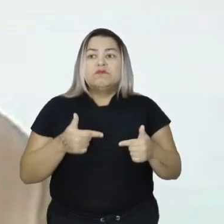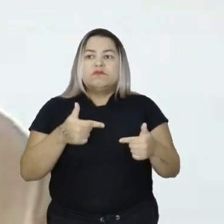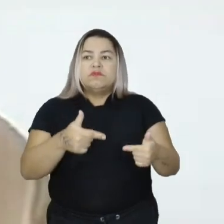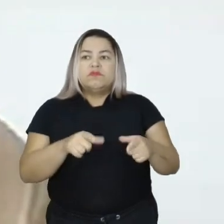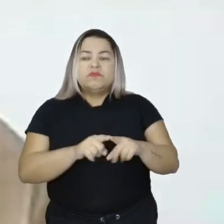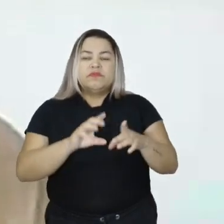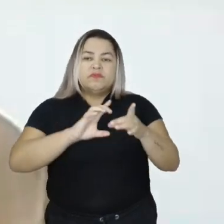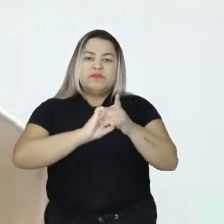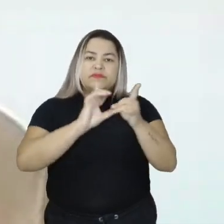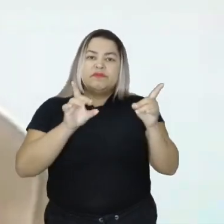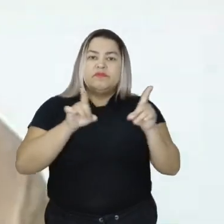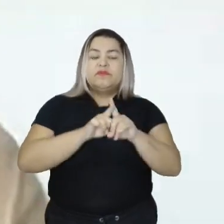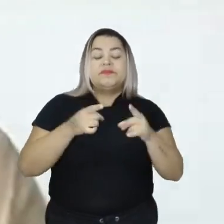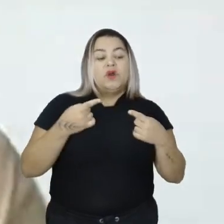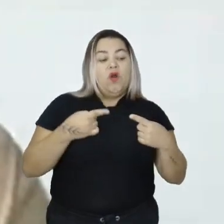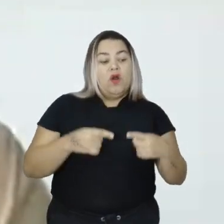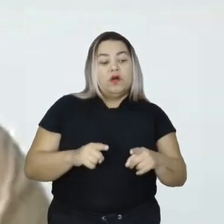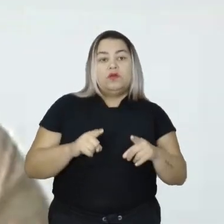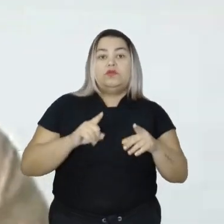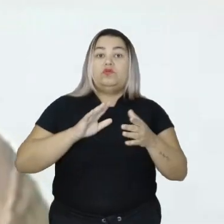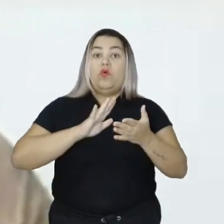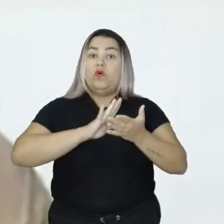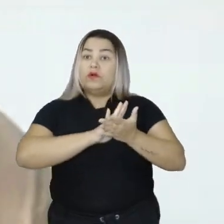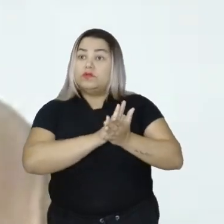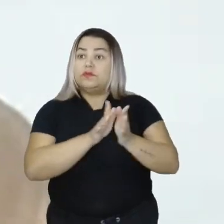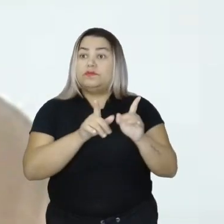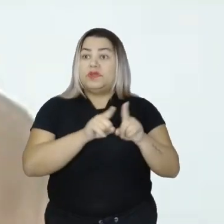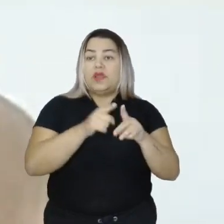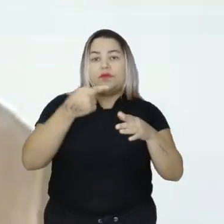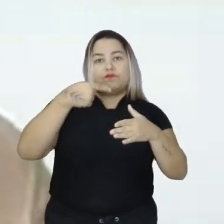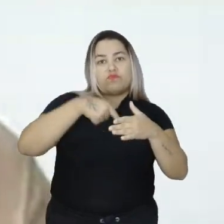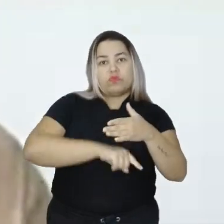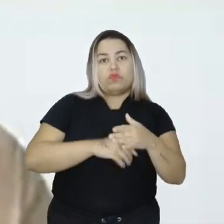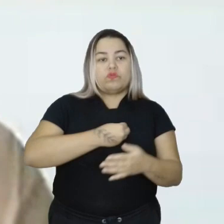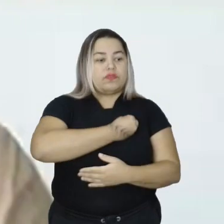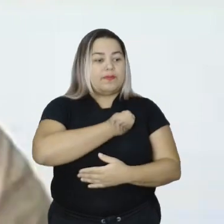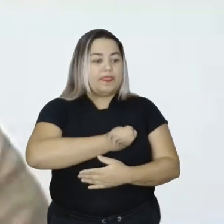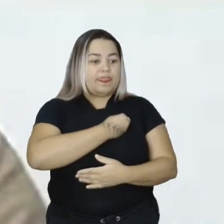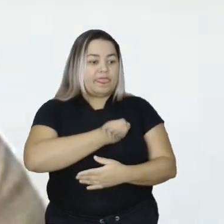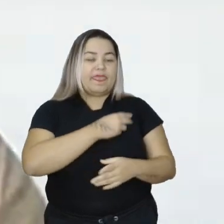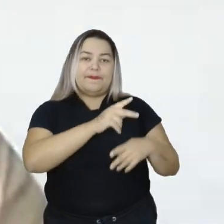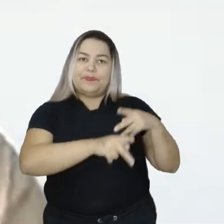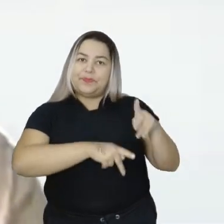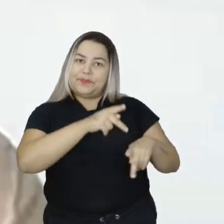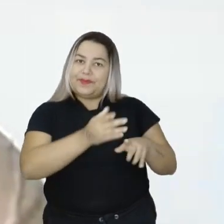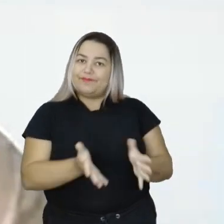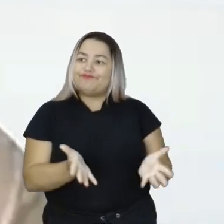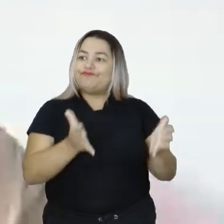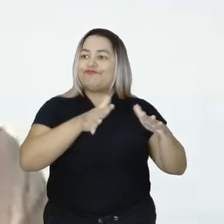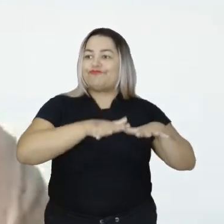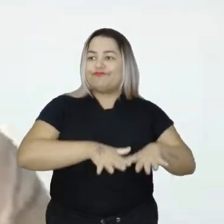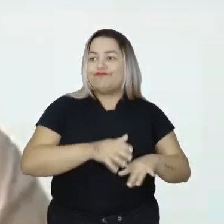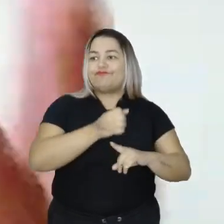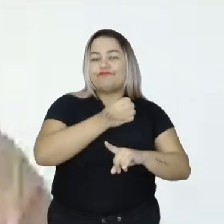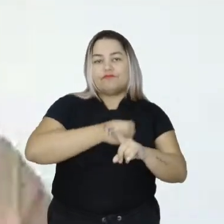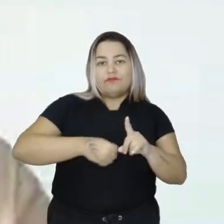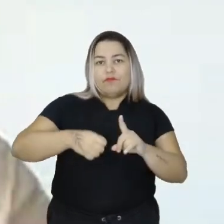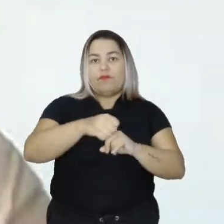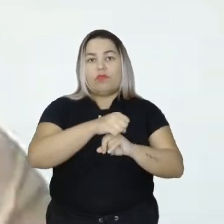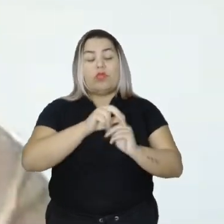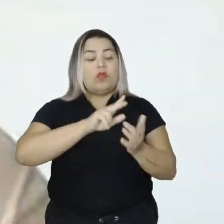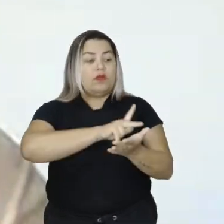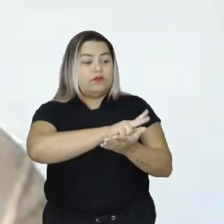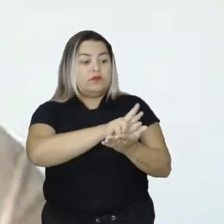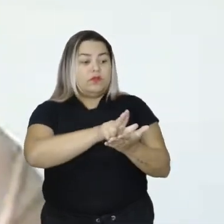da democracia contra o fascismo, aprofundar a participação popular e a inclusão social através dos